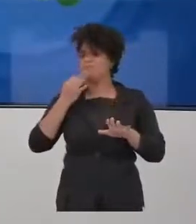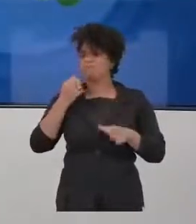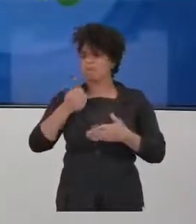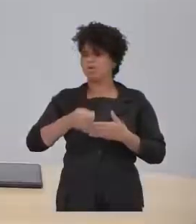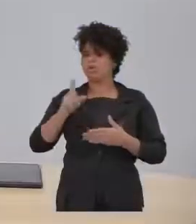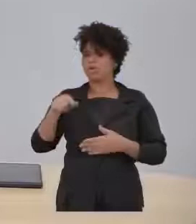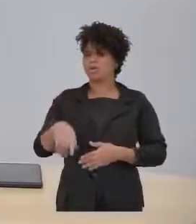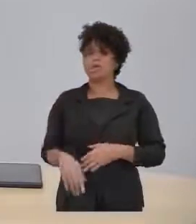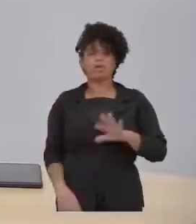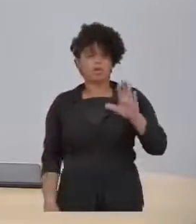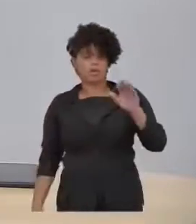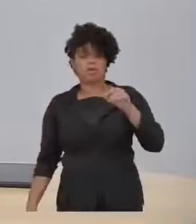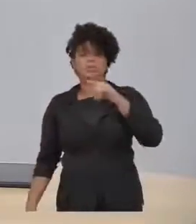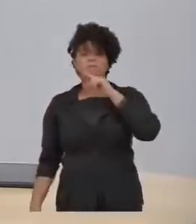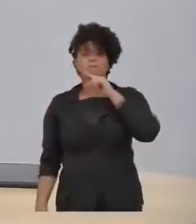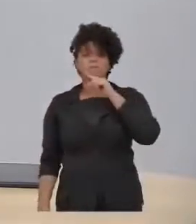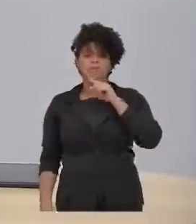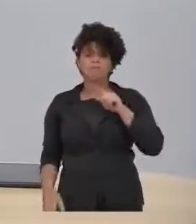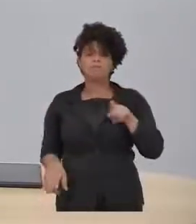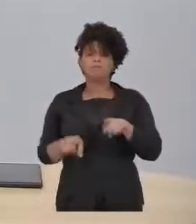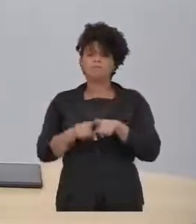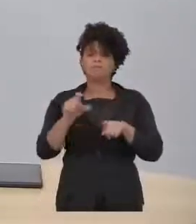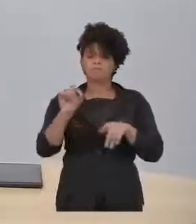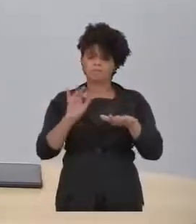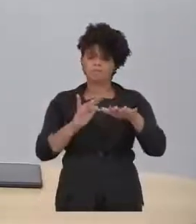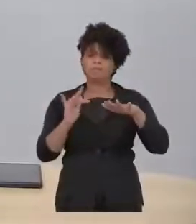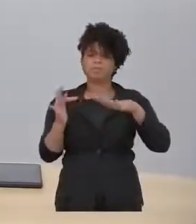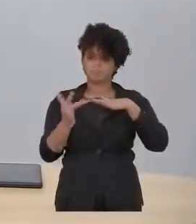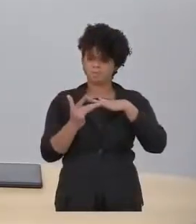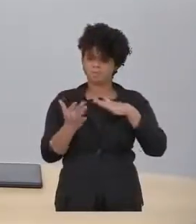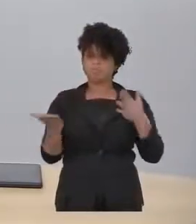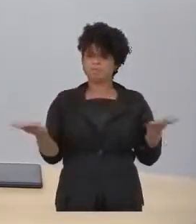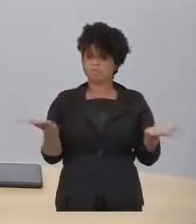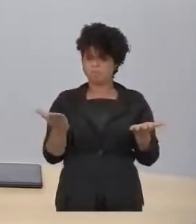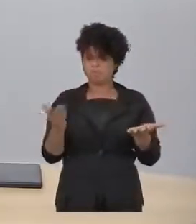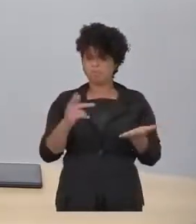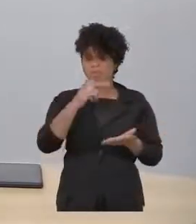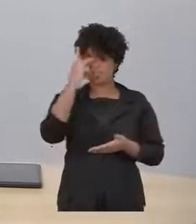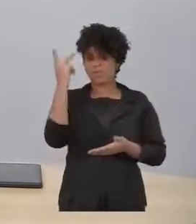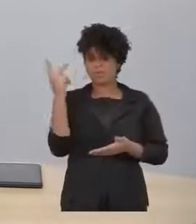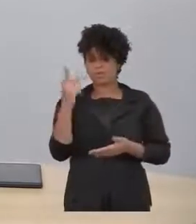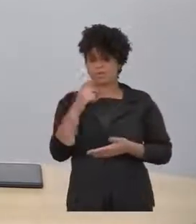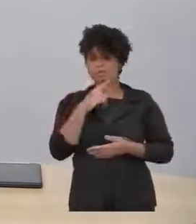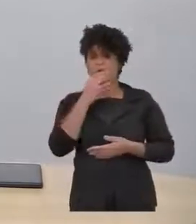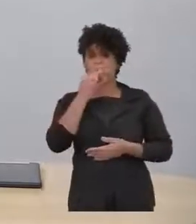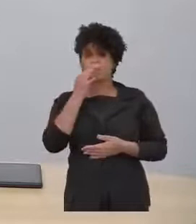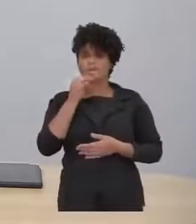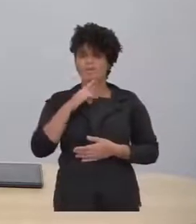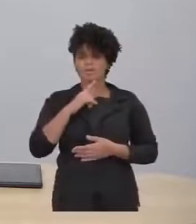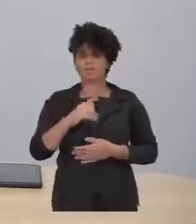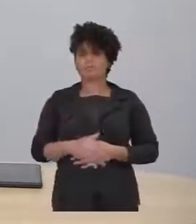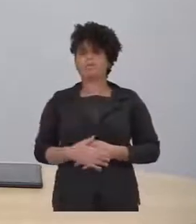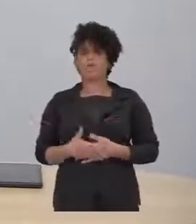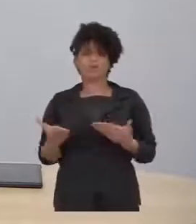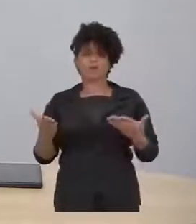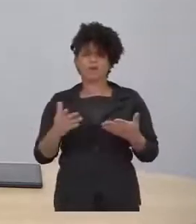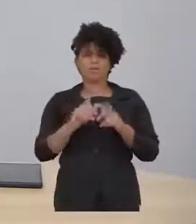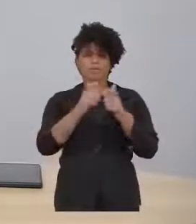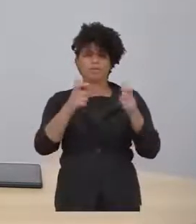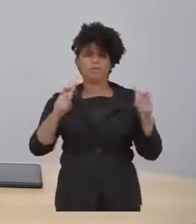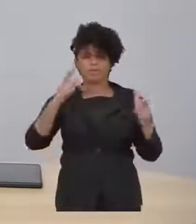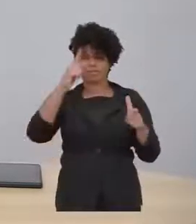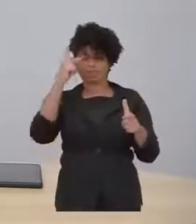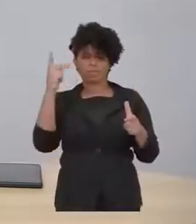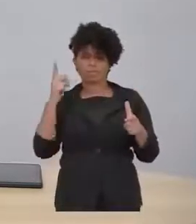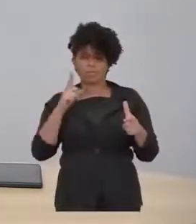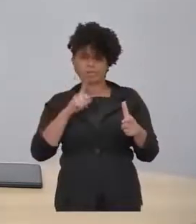Queria ressaltar em relação às redes sociais, à internet como um todo, porque muitas vezes não, sempre, você